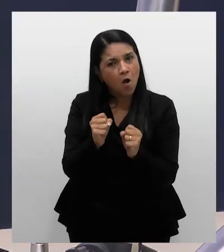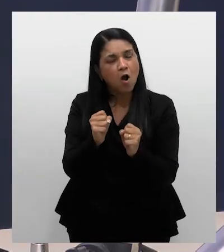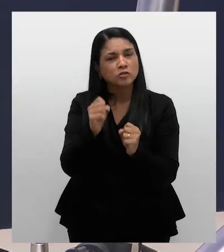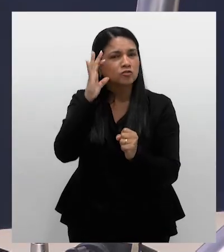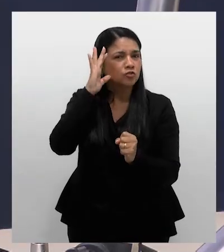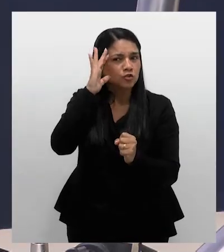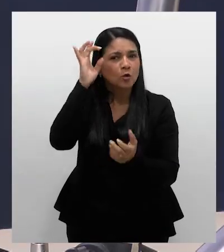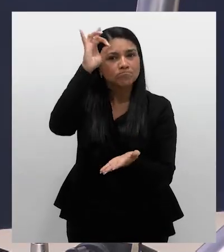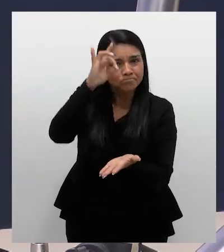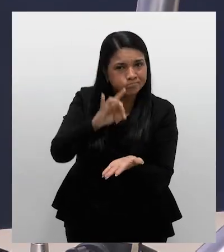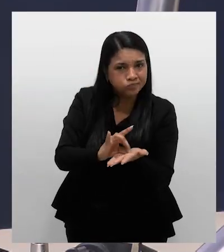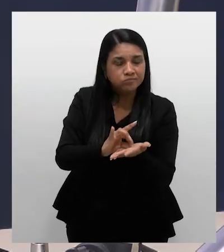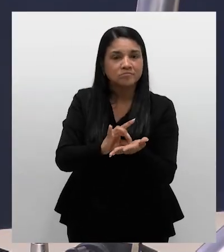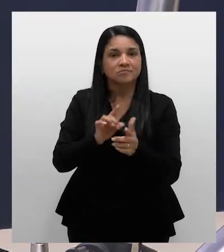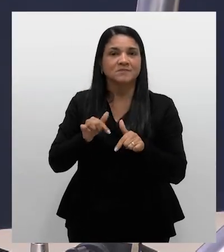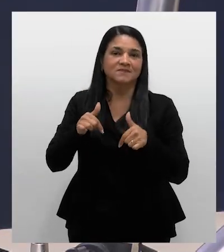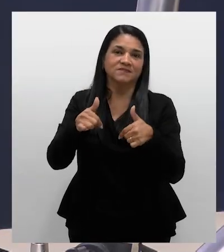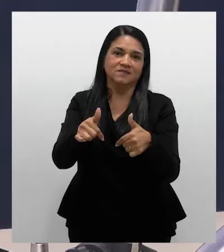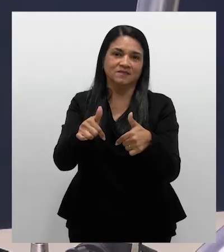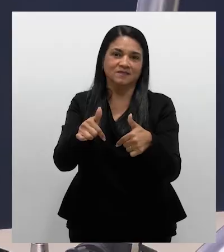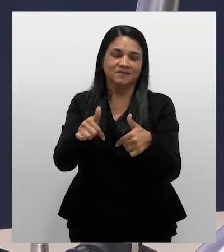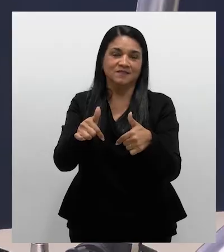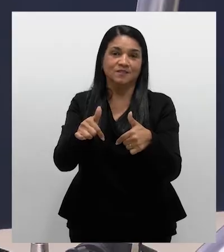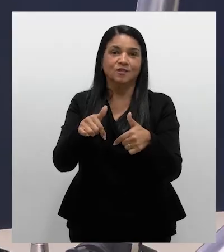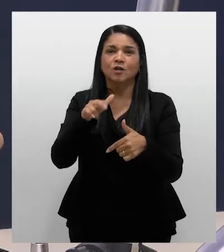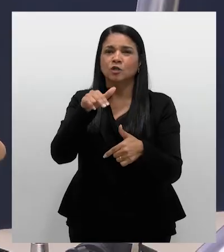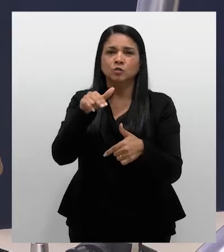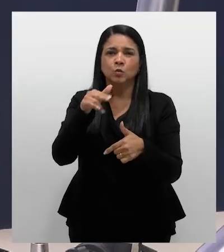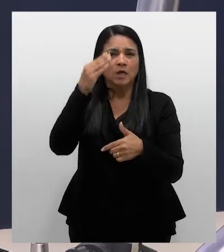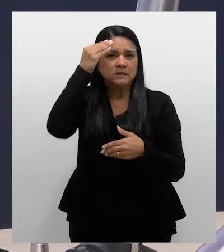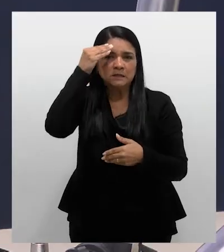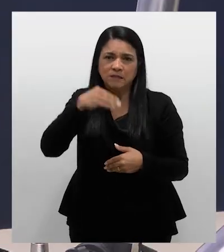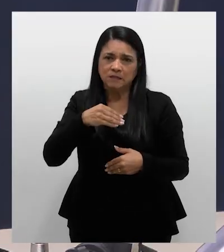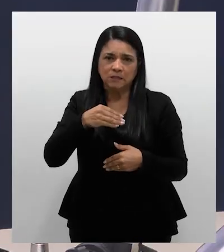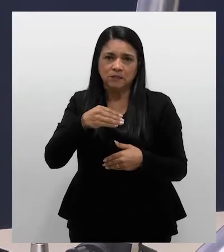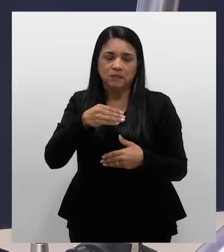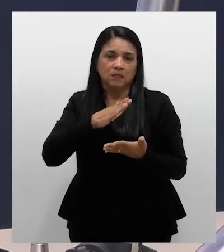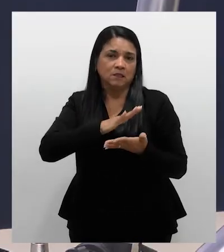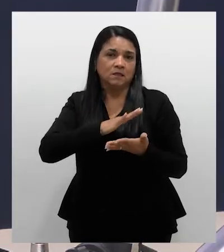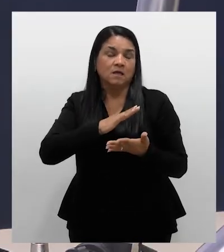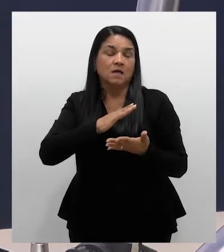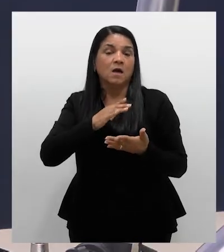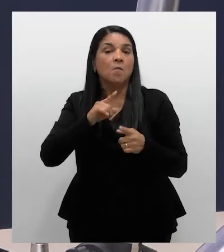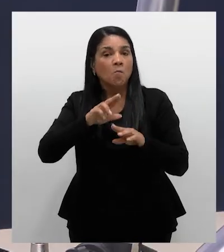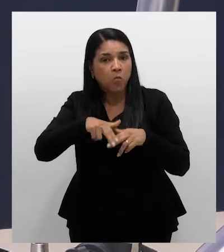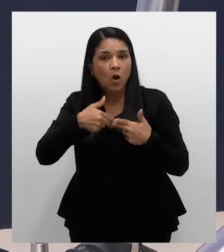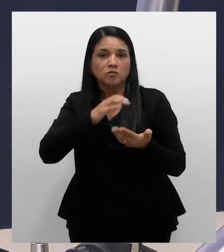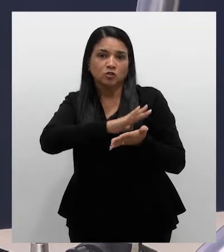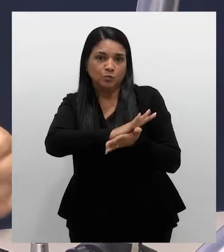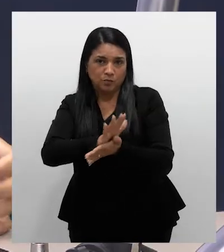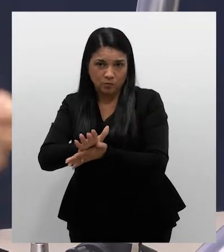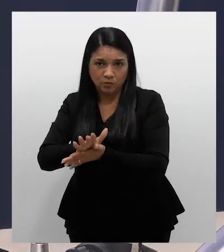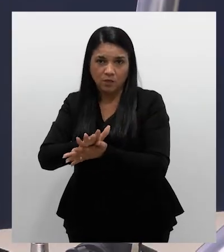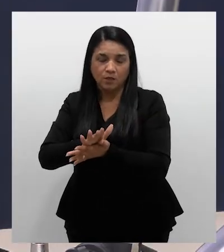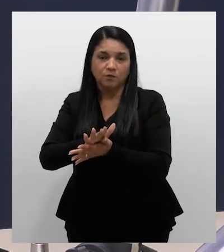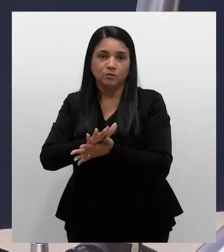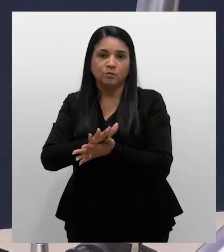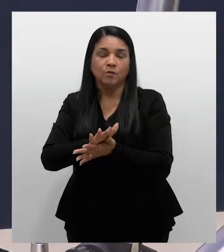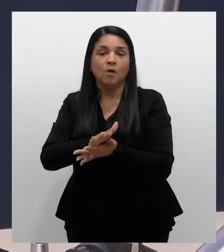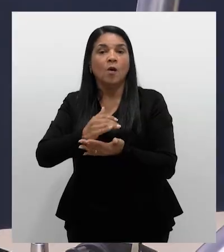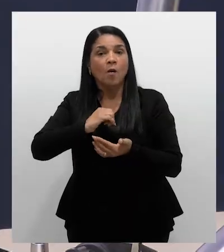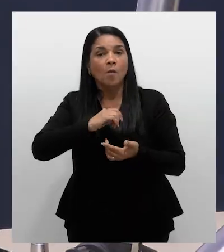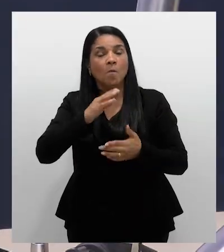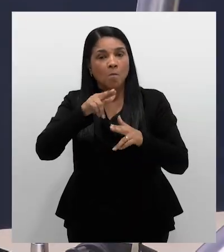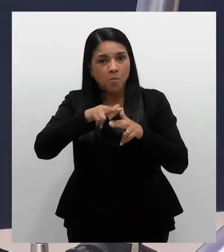também pode e que nunca recue perante o preconceito, nunca recue